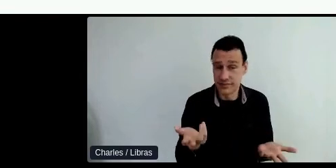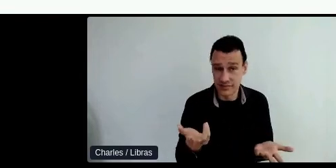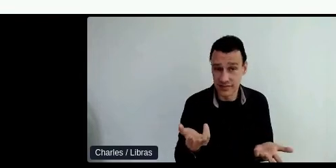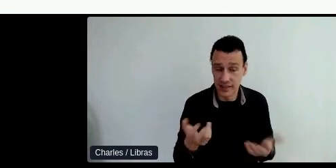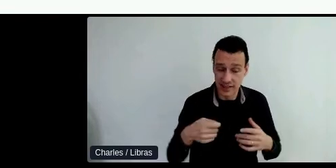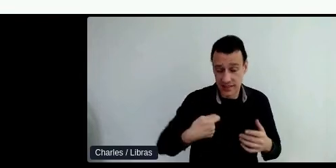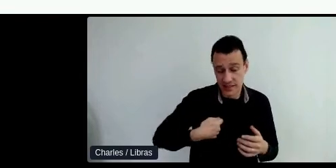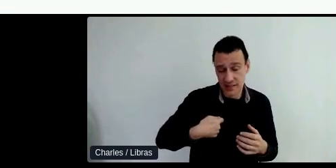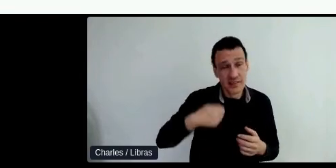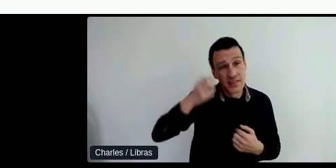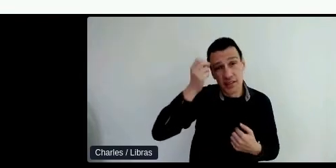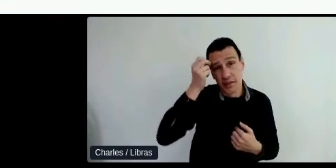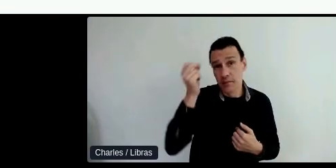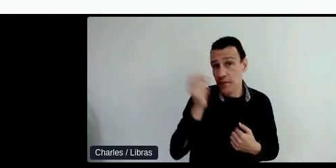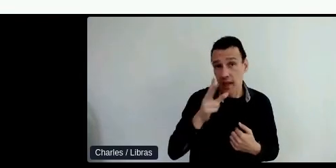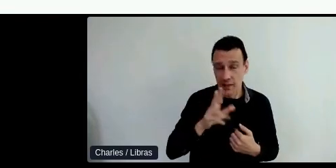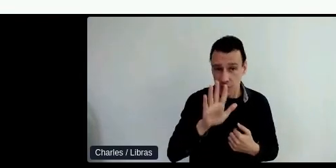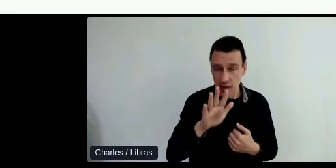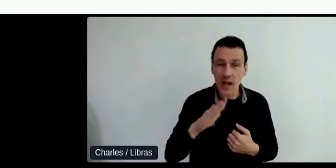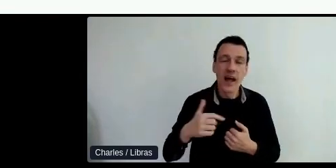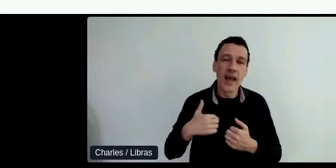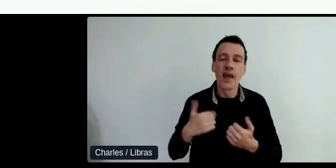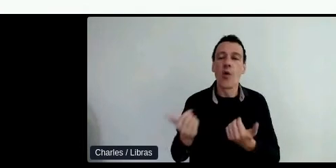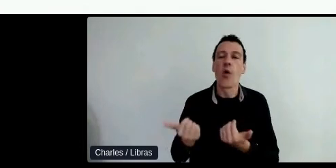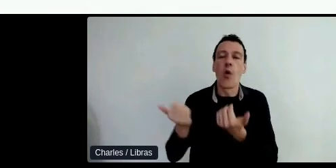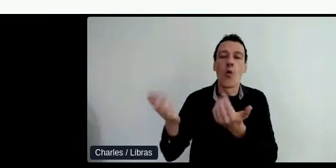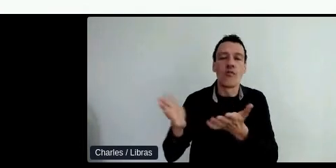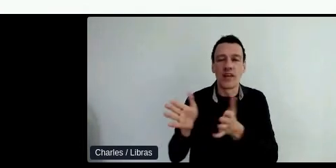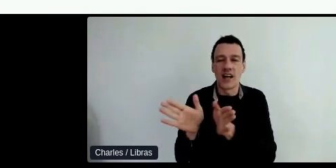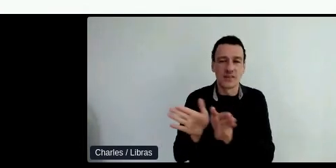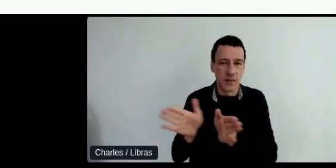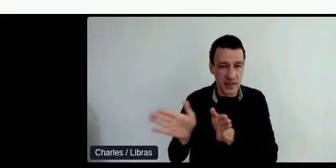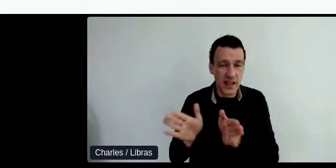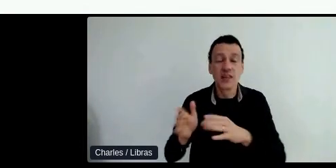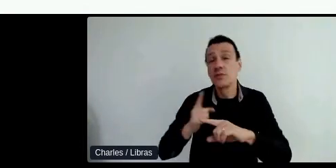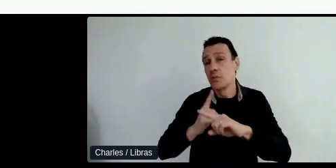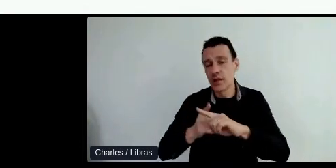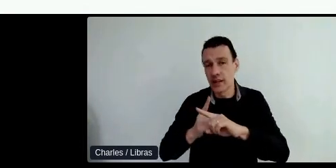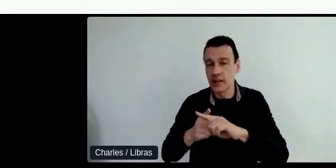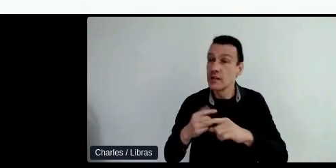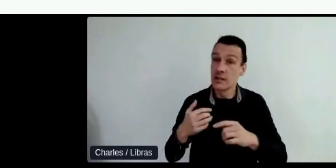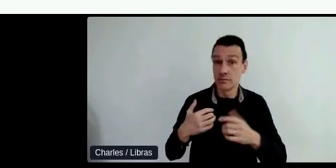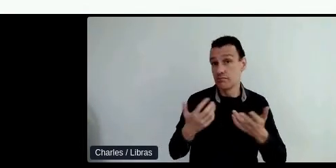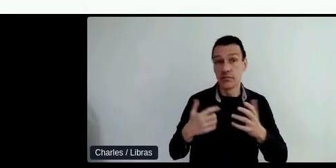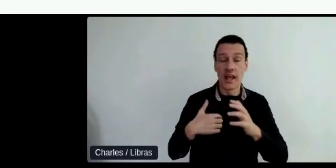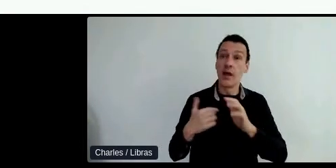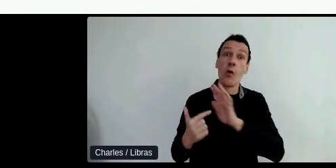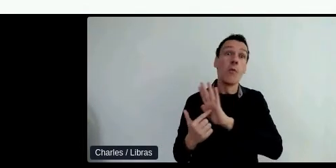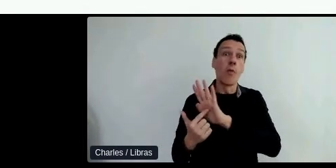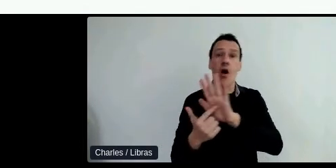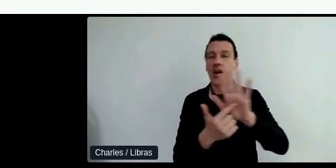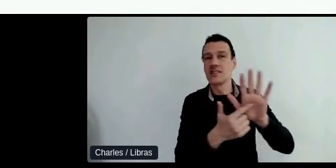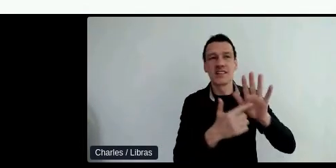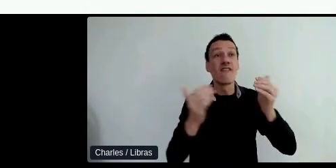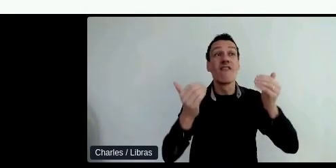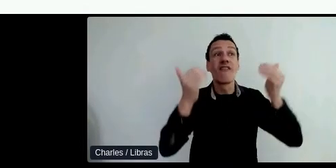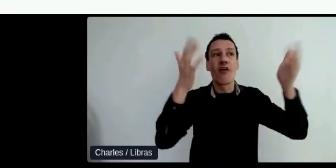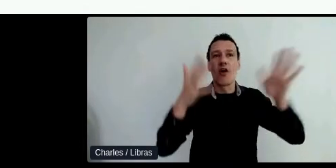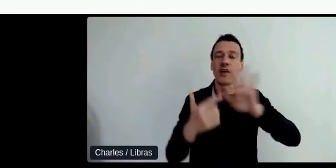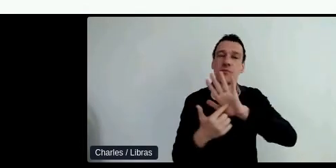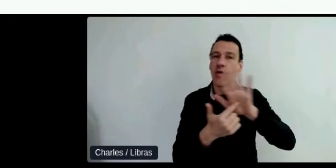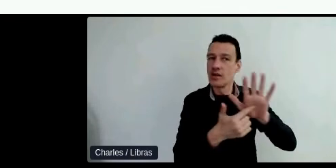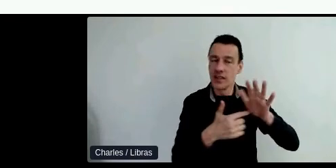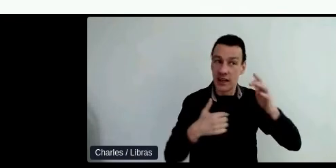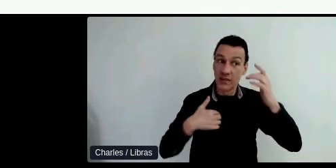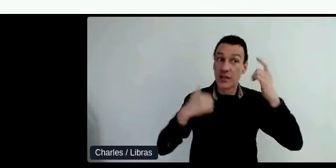para essas pessoas, para mostrar que eu tenho uma preocupação social, eu tenho uma